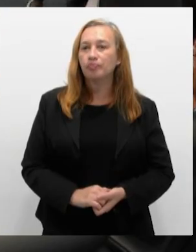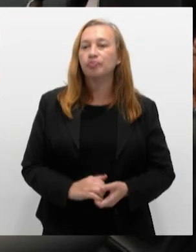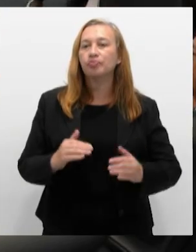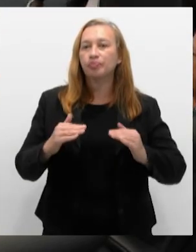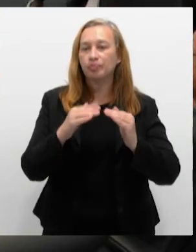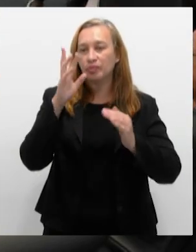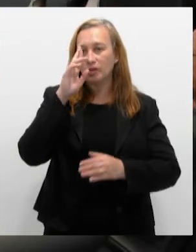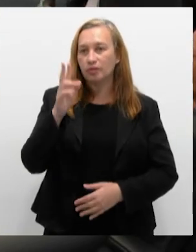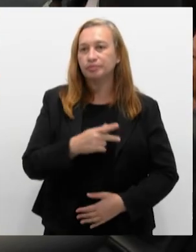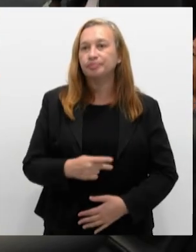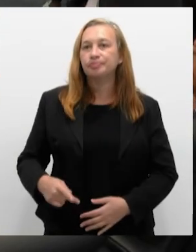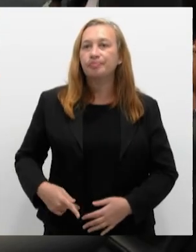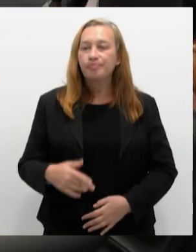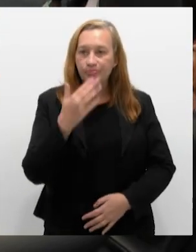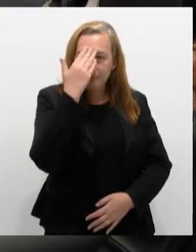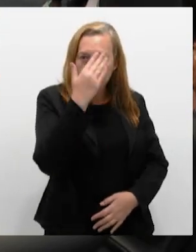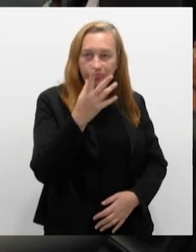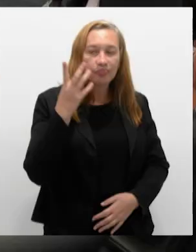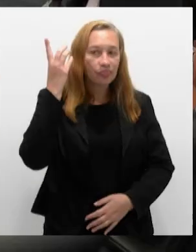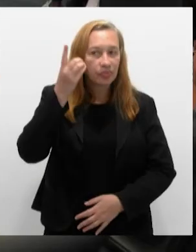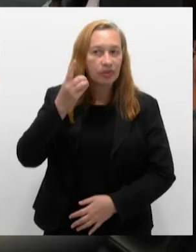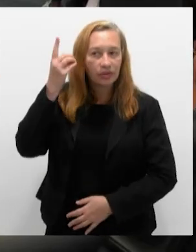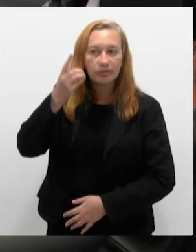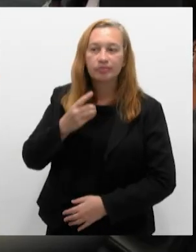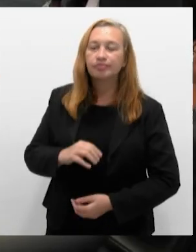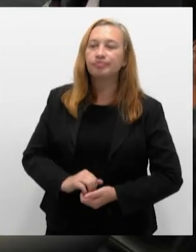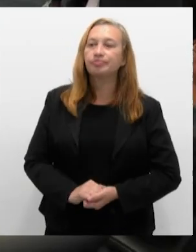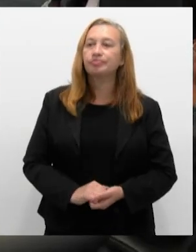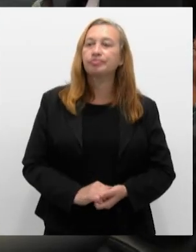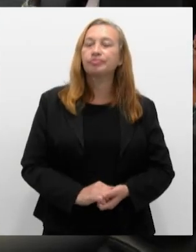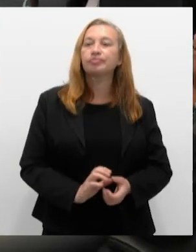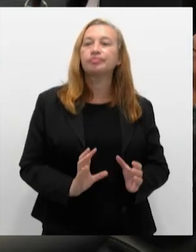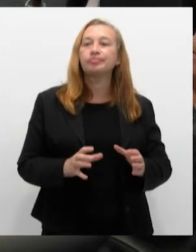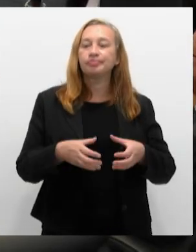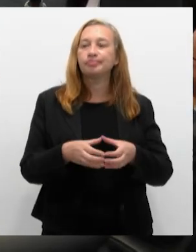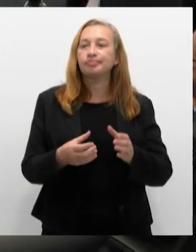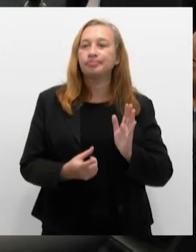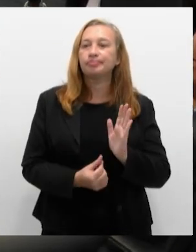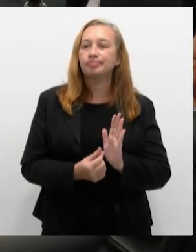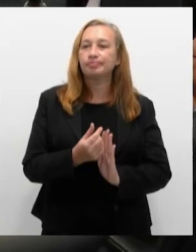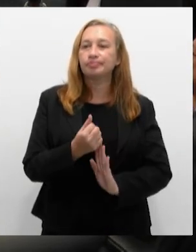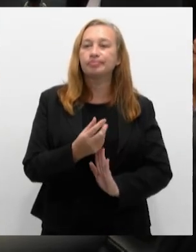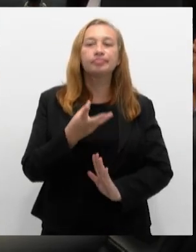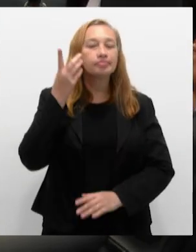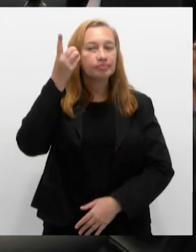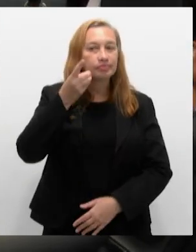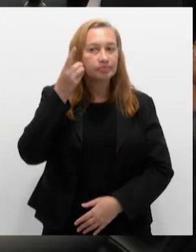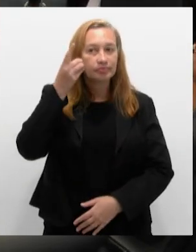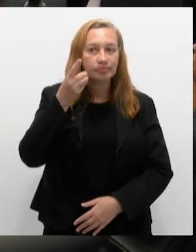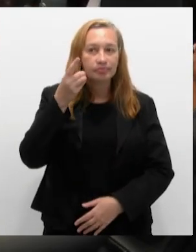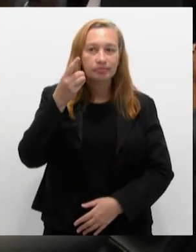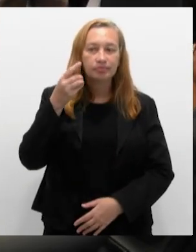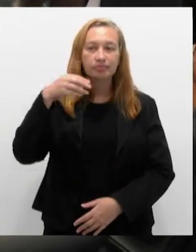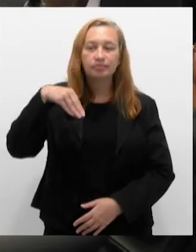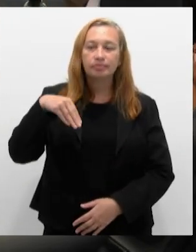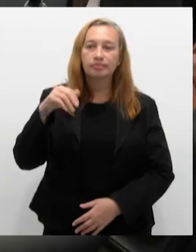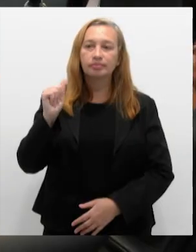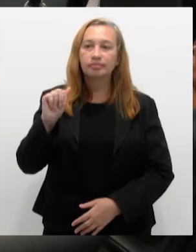Favorável, presidente. Muito obrigado, deputado Felipe Soares. Pela Comissão de Orçamento, o deputado Carlos Macedo, por